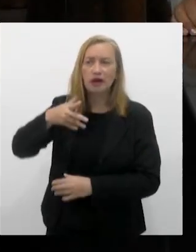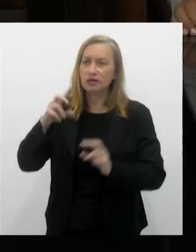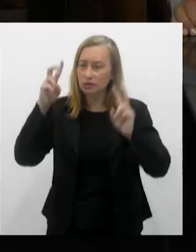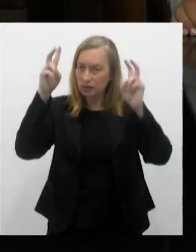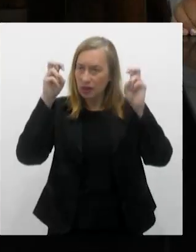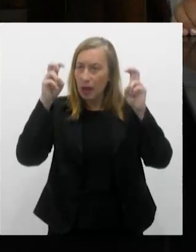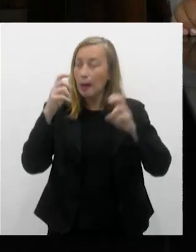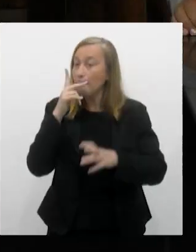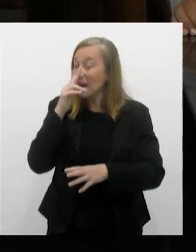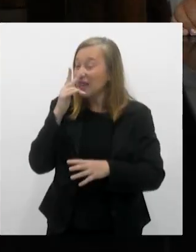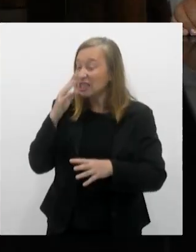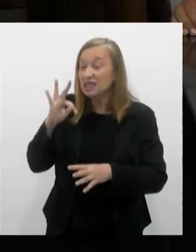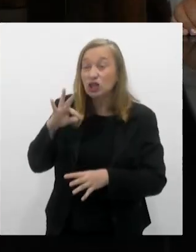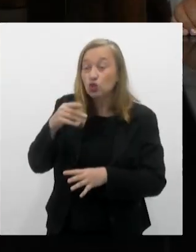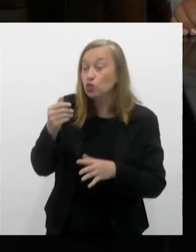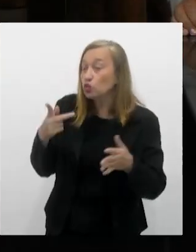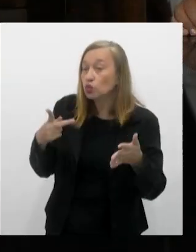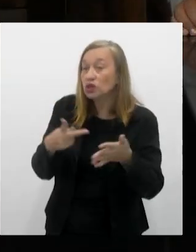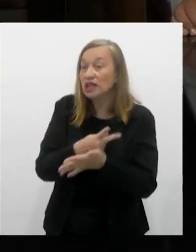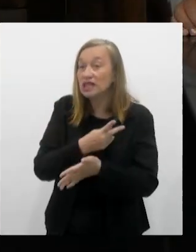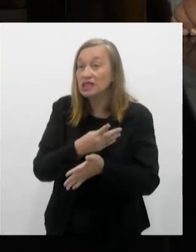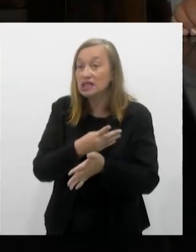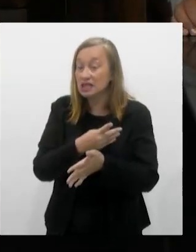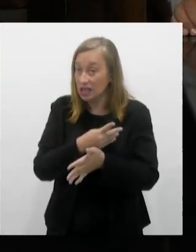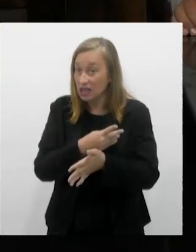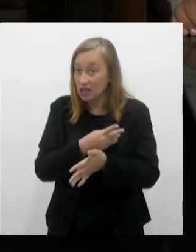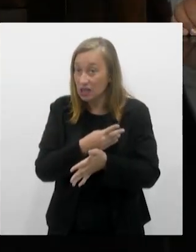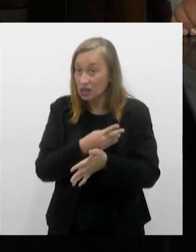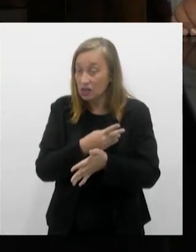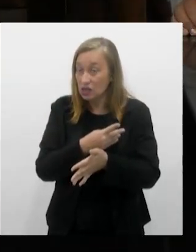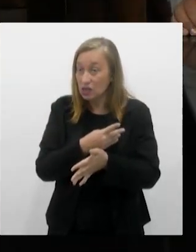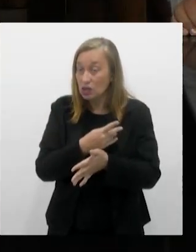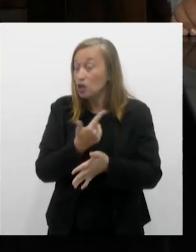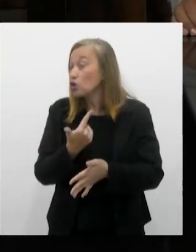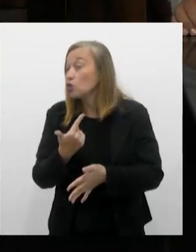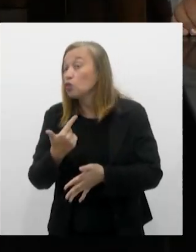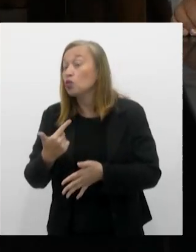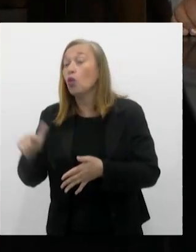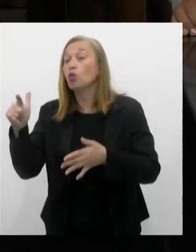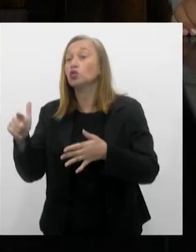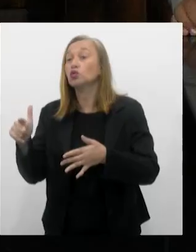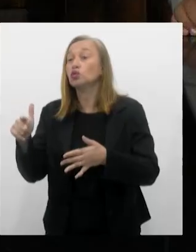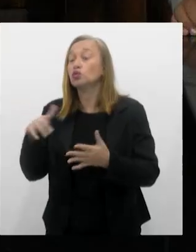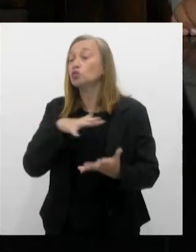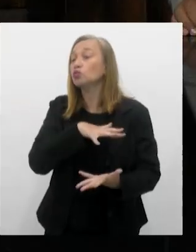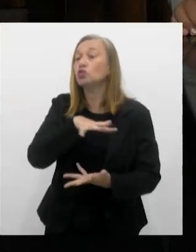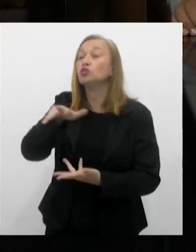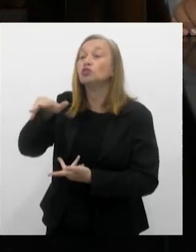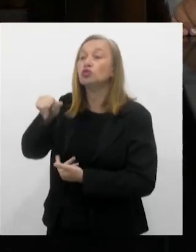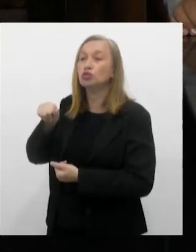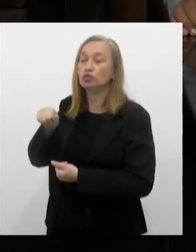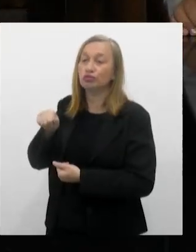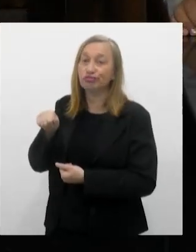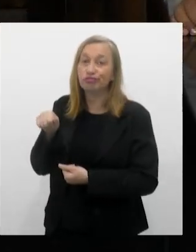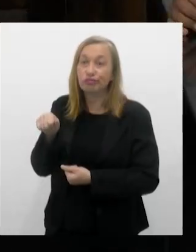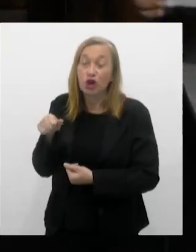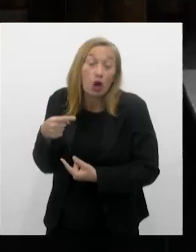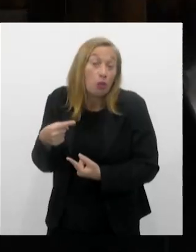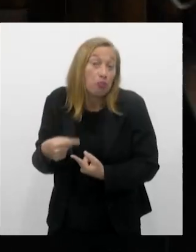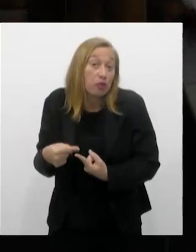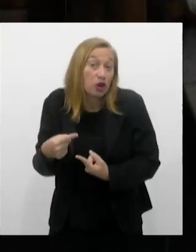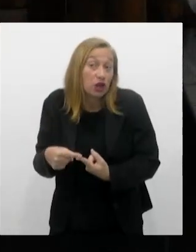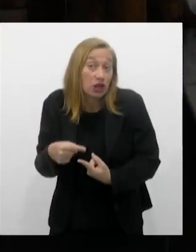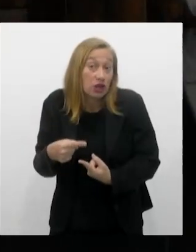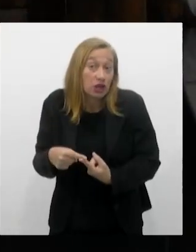está tudo acontecendo em Marte e Vênus, em Marte ou Vênus, porque